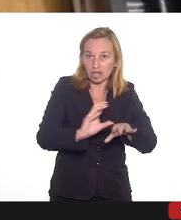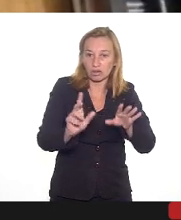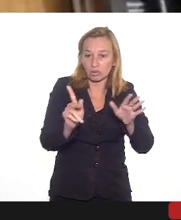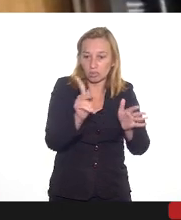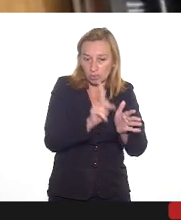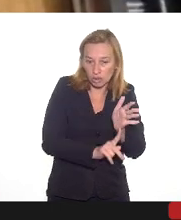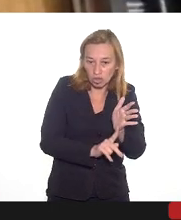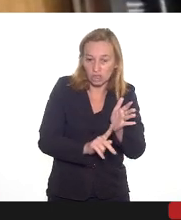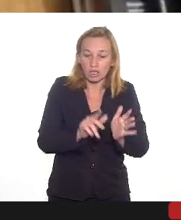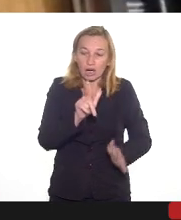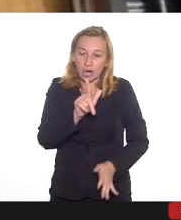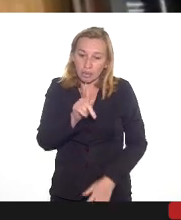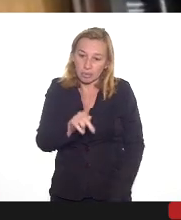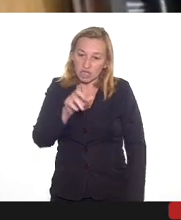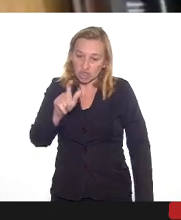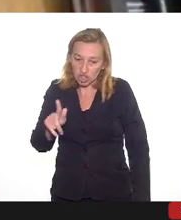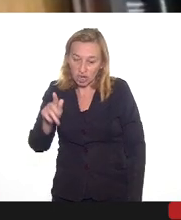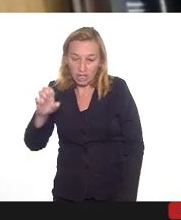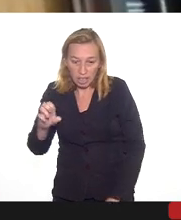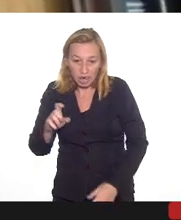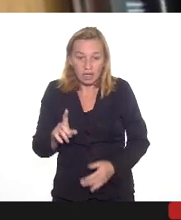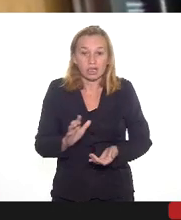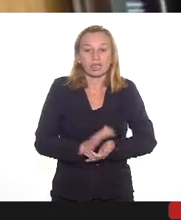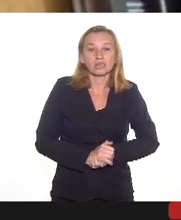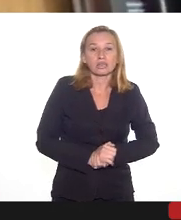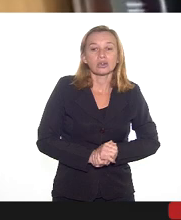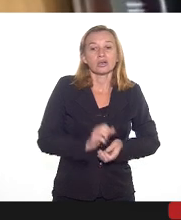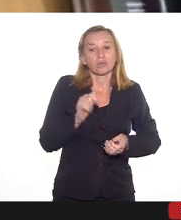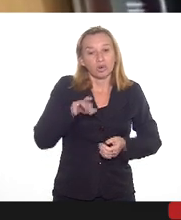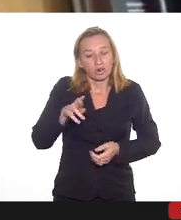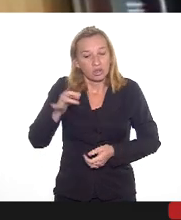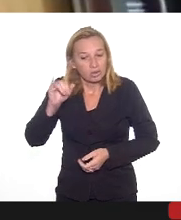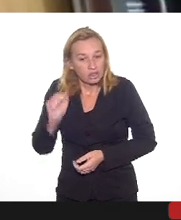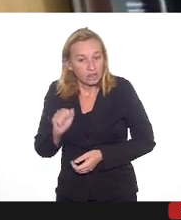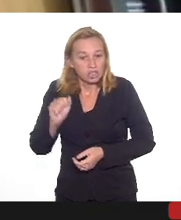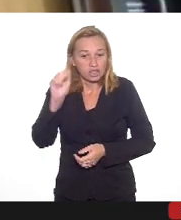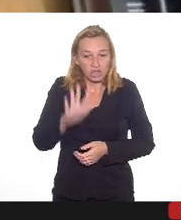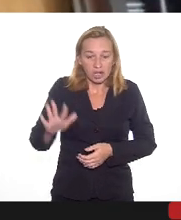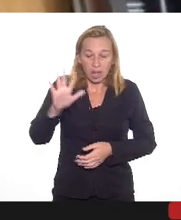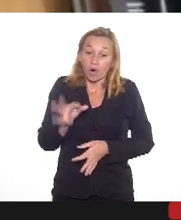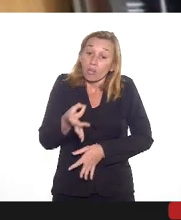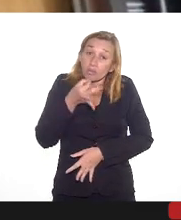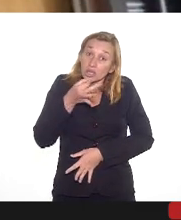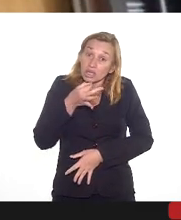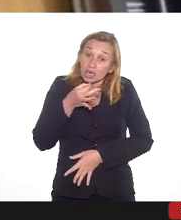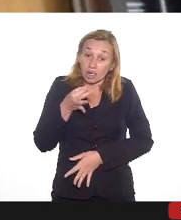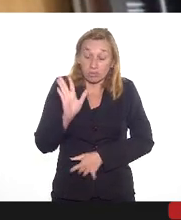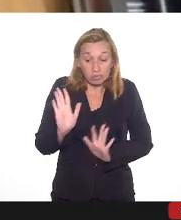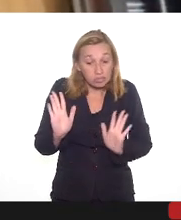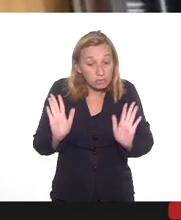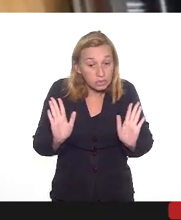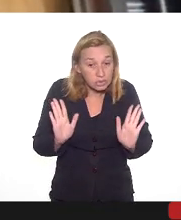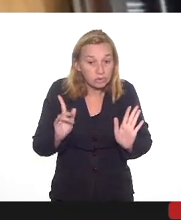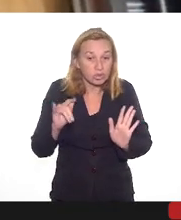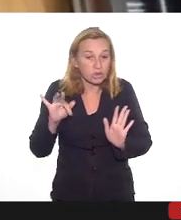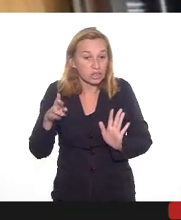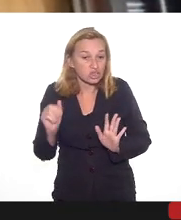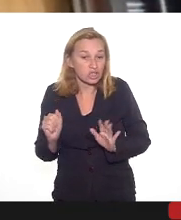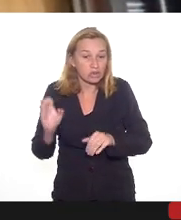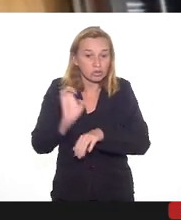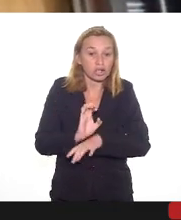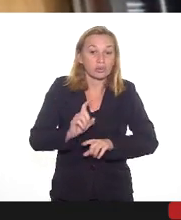pela PGF. O parecer da SEDUC, mas sem ter sido vistado pelo Procurador-Geral, não é a opinião da Procuradoria-Geral do